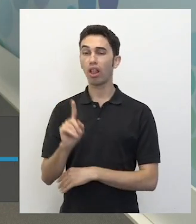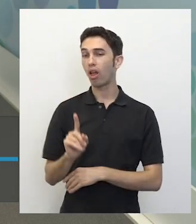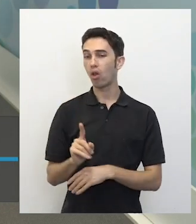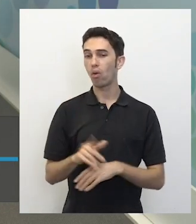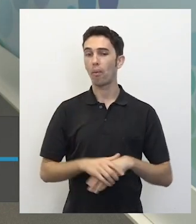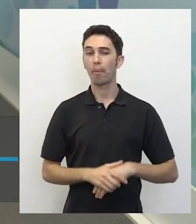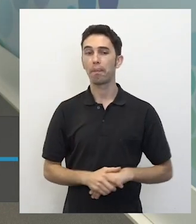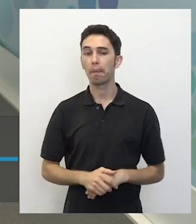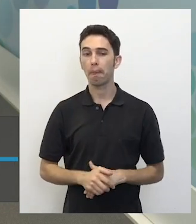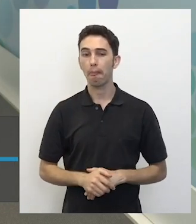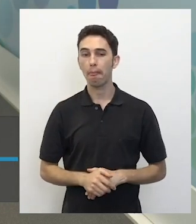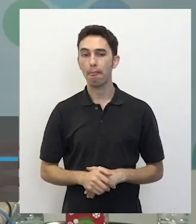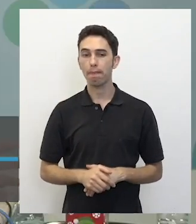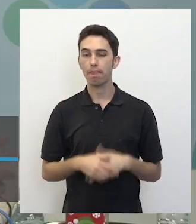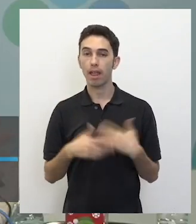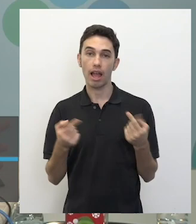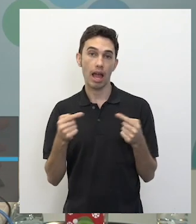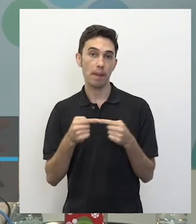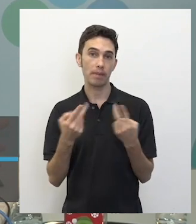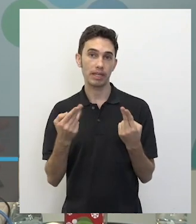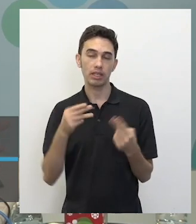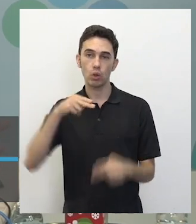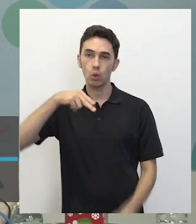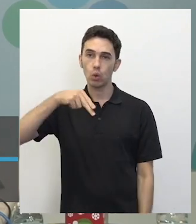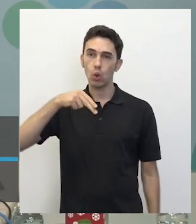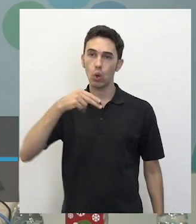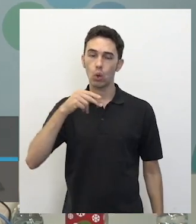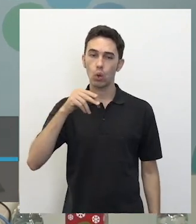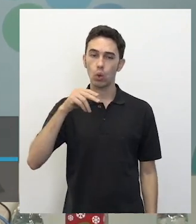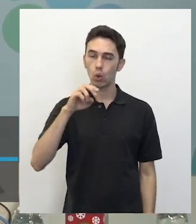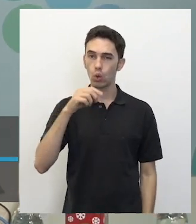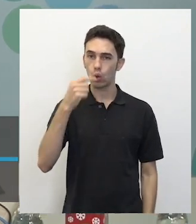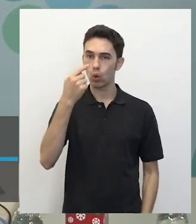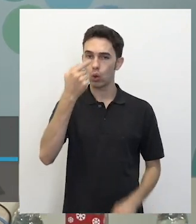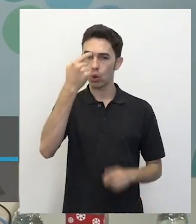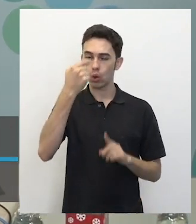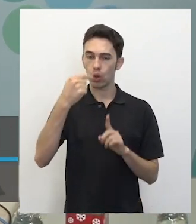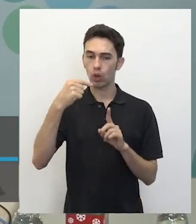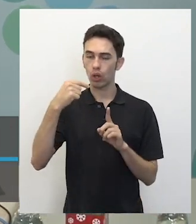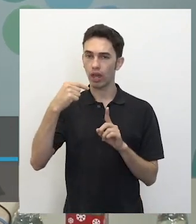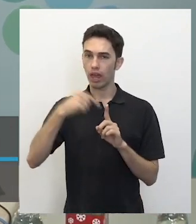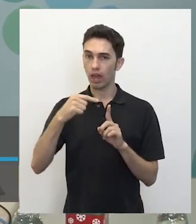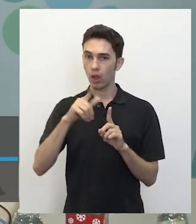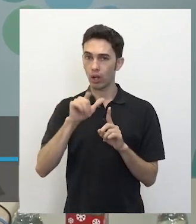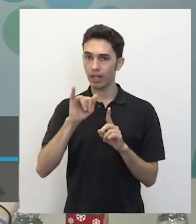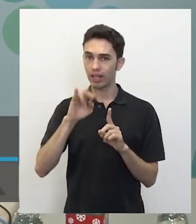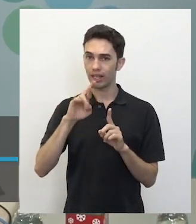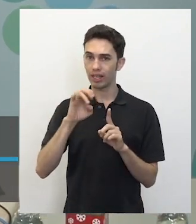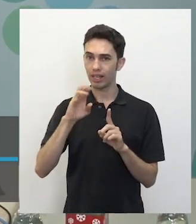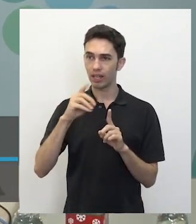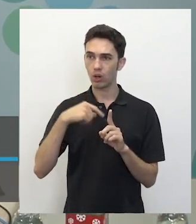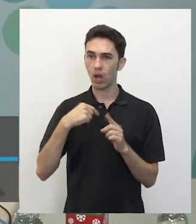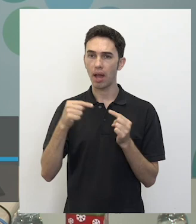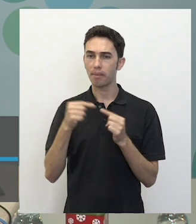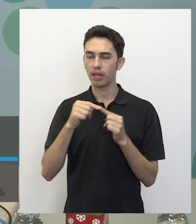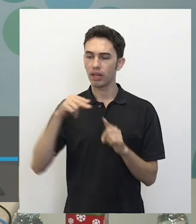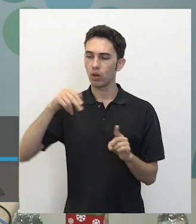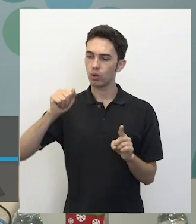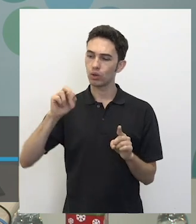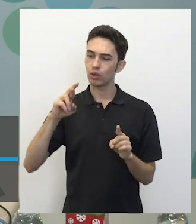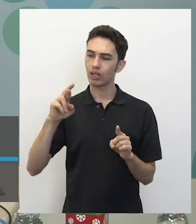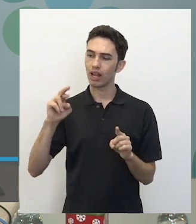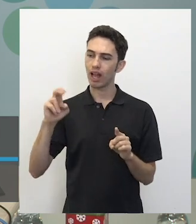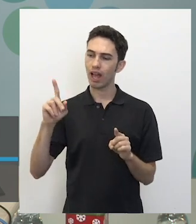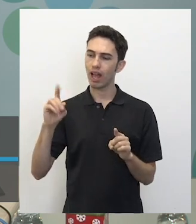falo para eles que o eu lírico é como se fosse um narrador, né? Então você cria um narrador e você cria um eu lírico, porque às vezes a gente tem